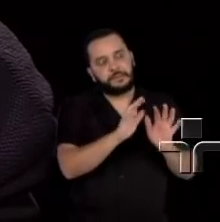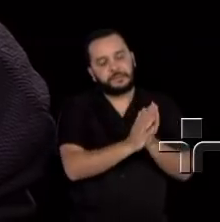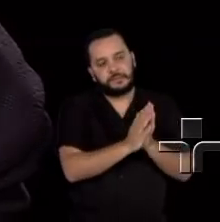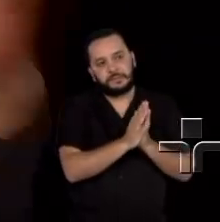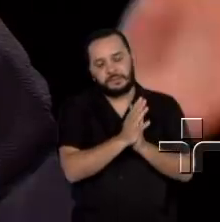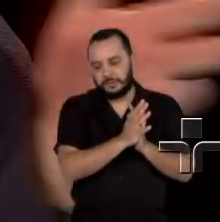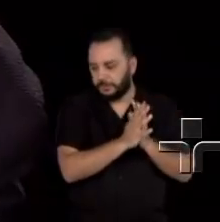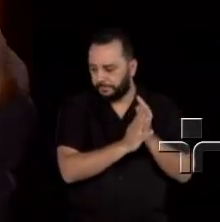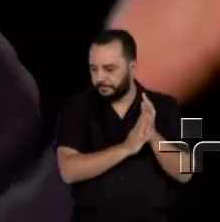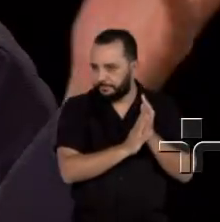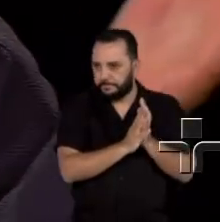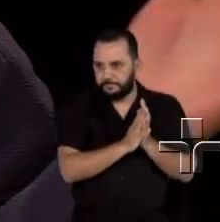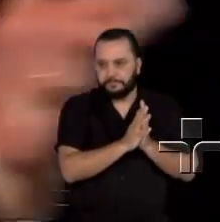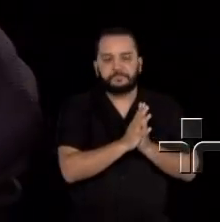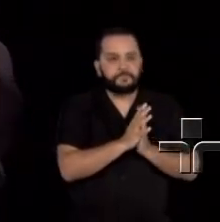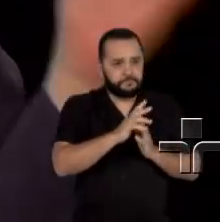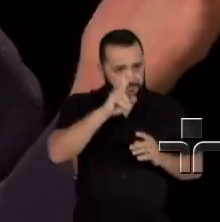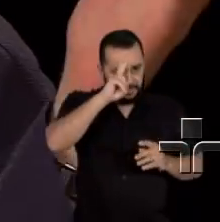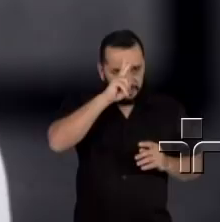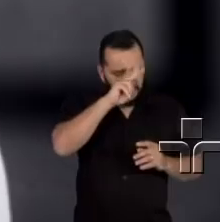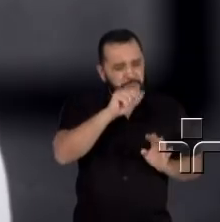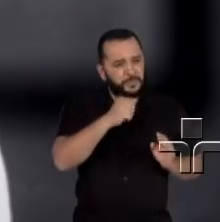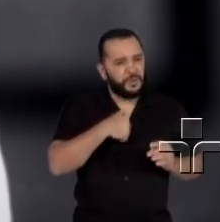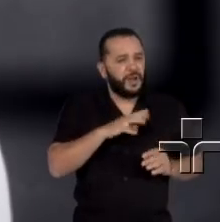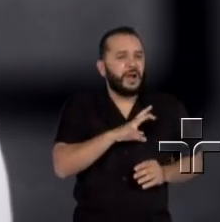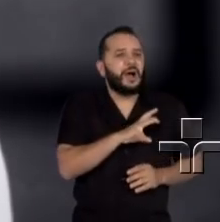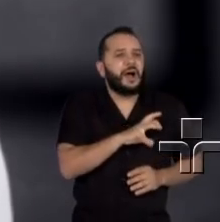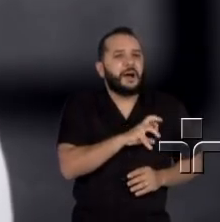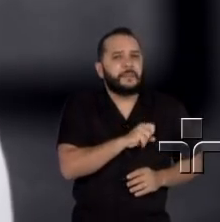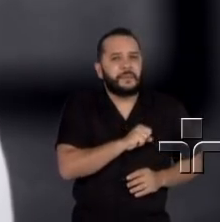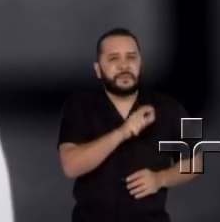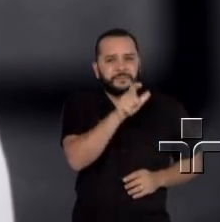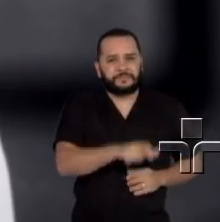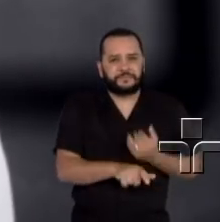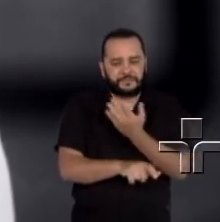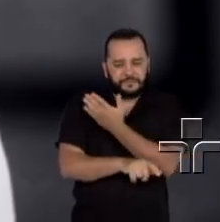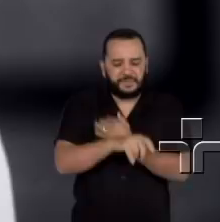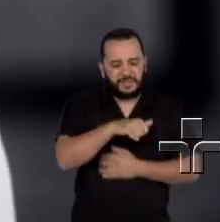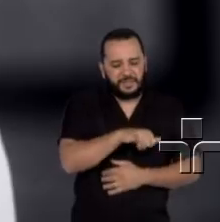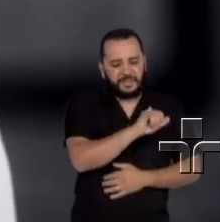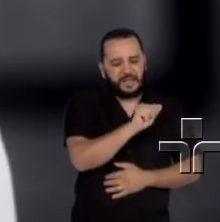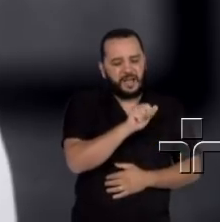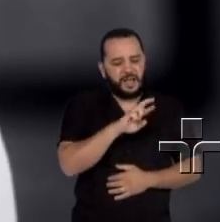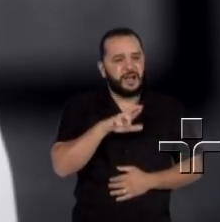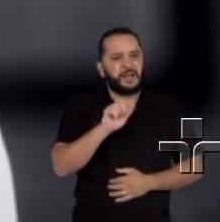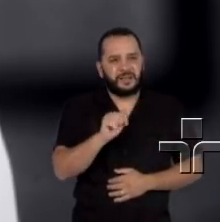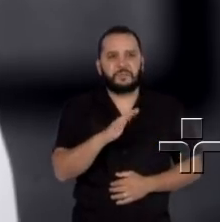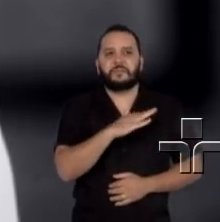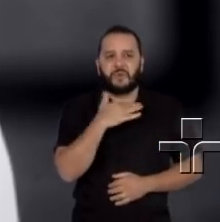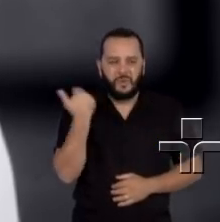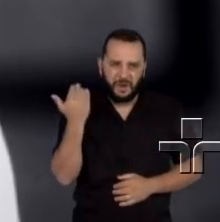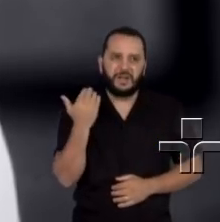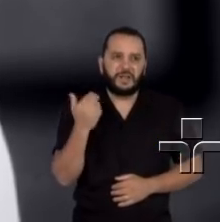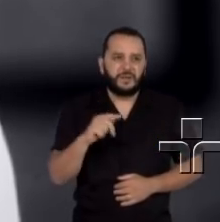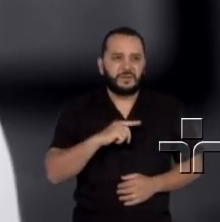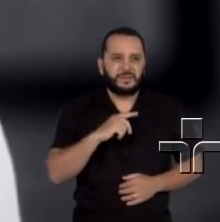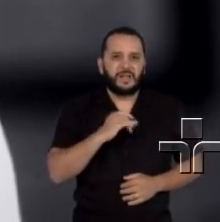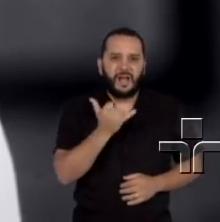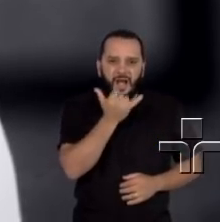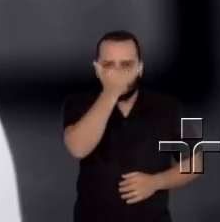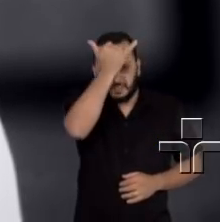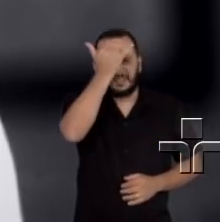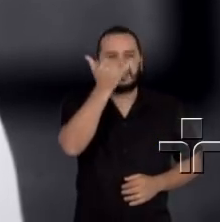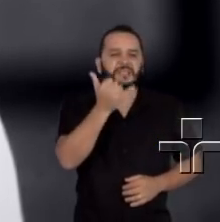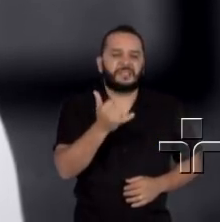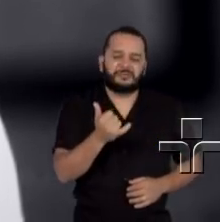A nossa queridíssima, saudosíssima Yara Amaral, que morreu naquele acidente horrendo no Batomush.